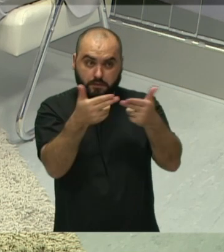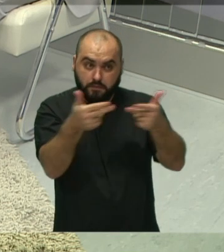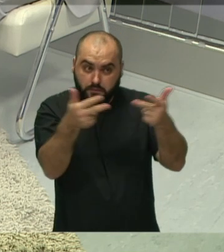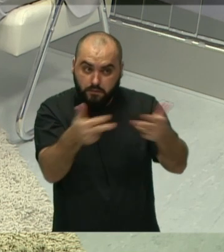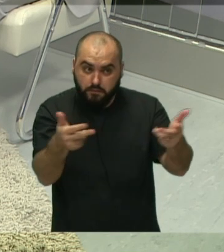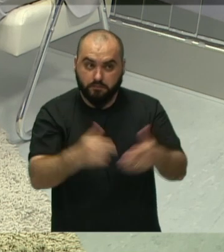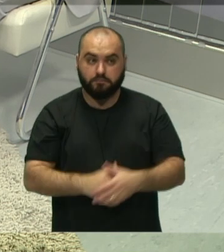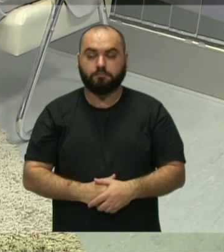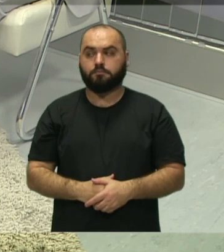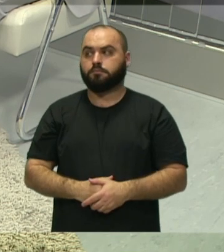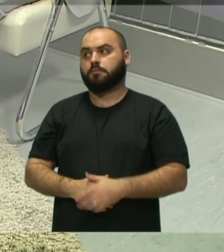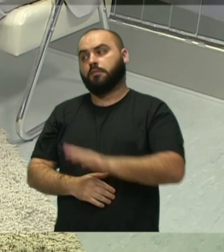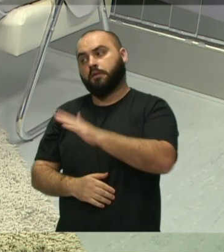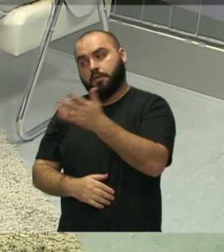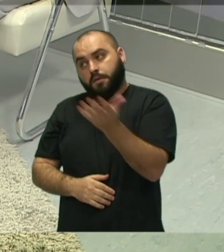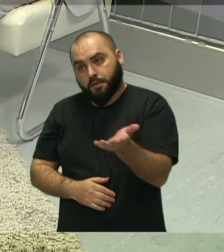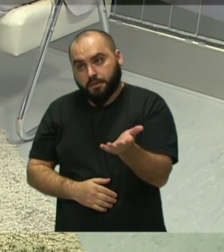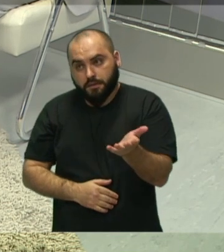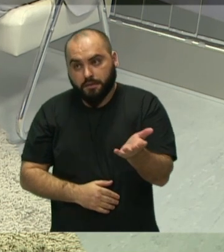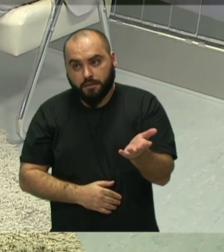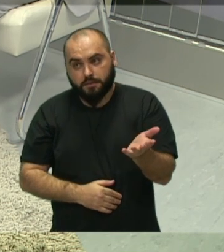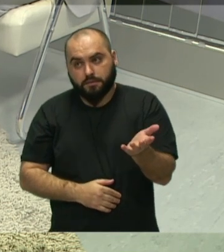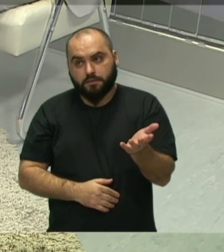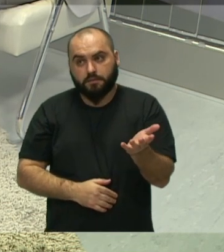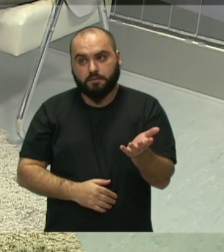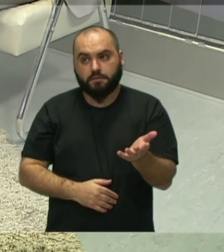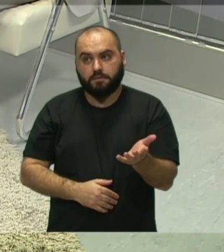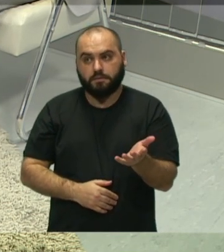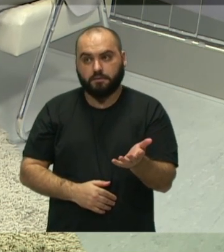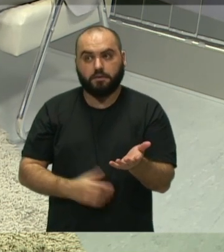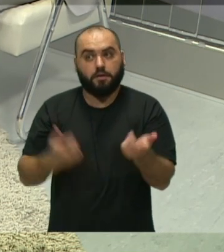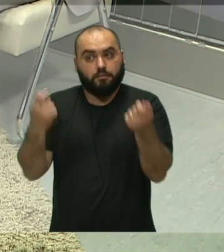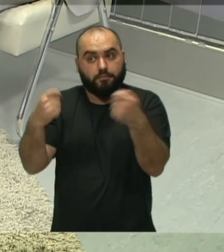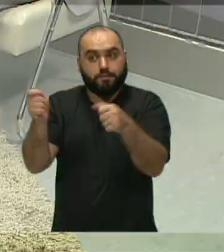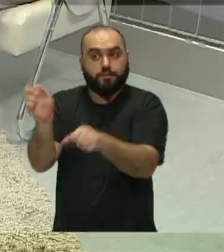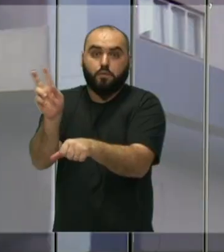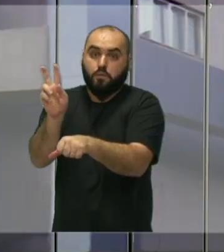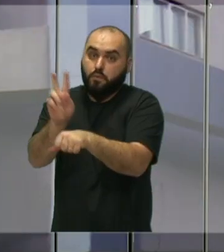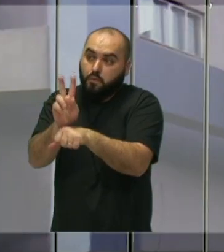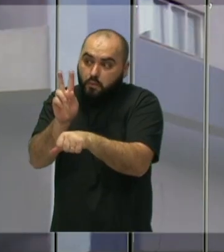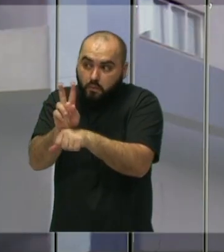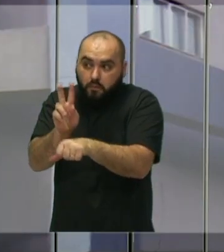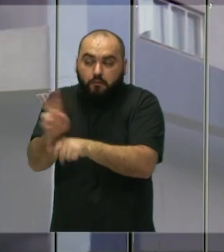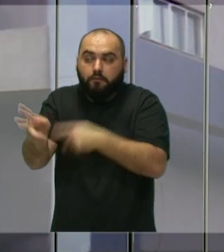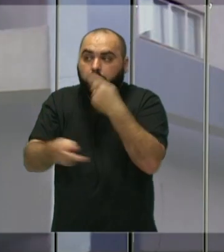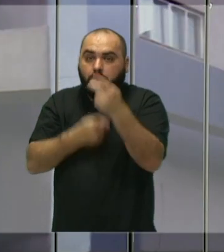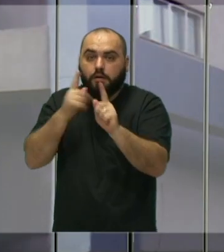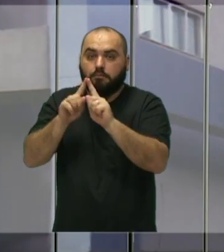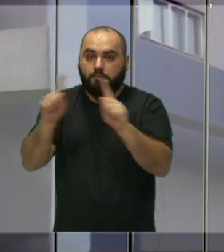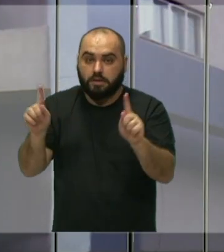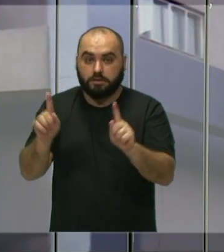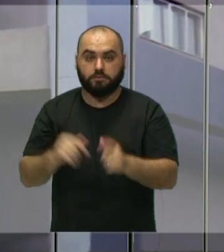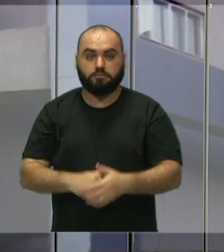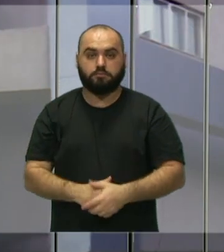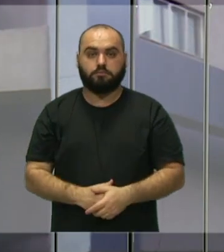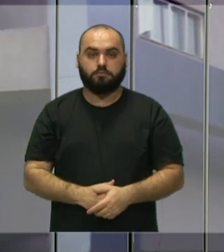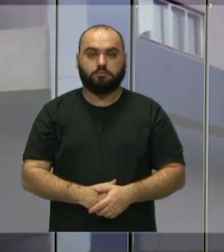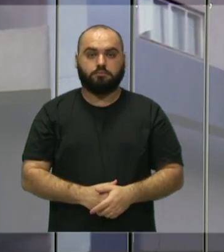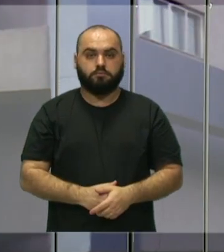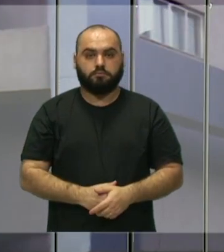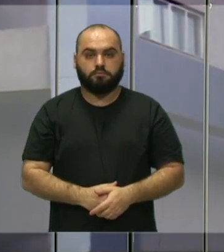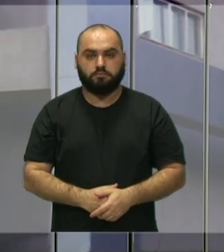Bom, Maurício, eu tenho que ter muito cuidado para isso que eu vou falar agora, mas evidentemente